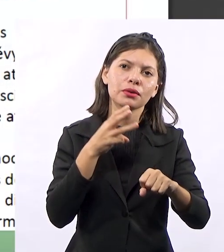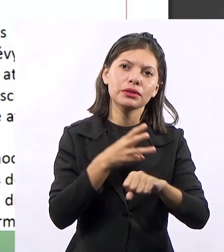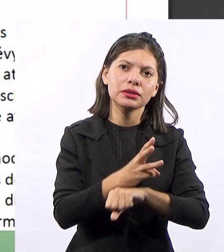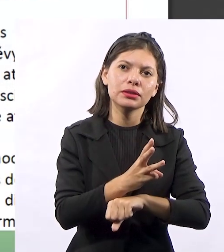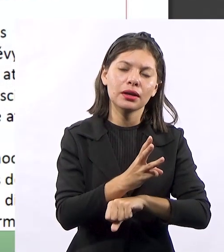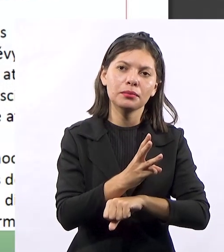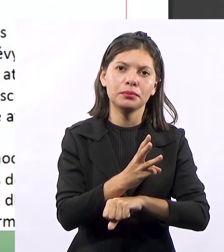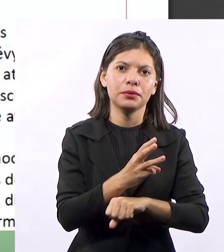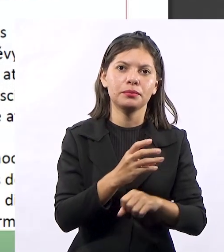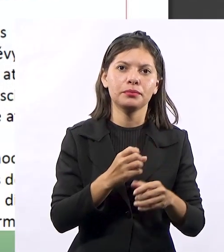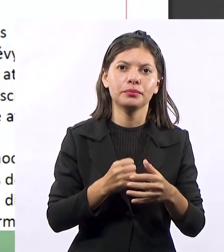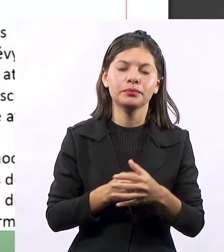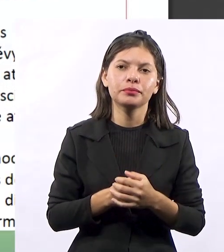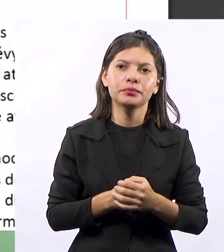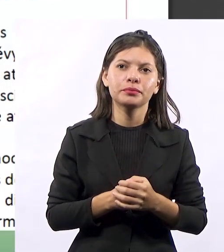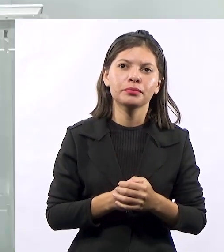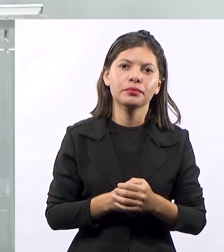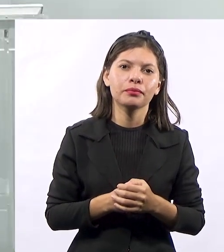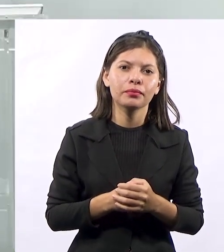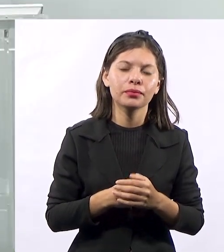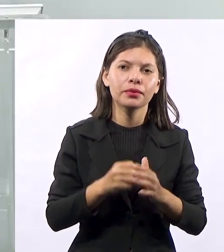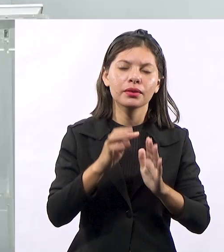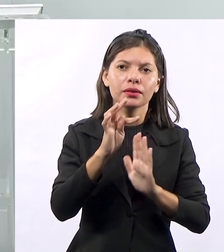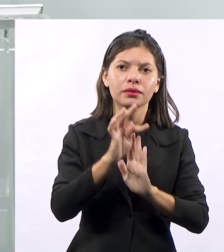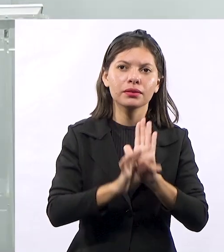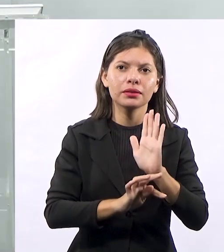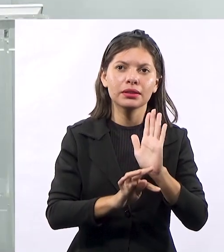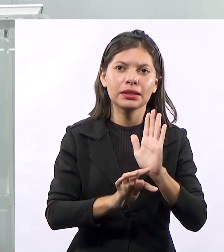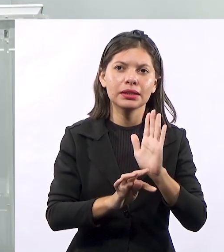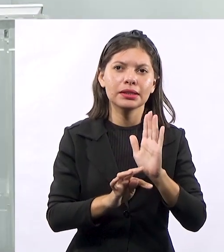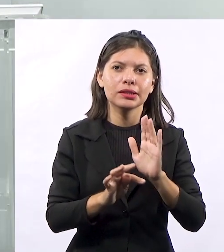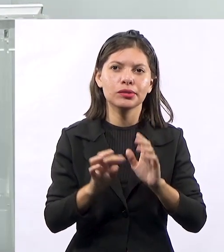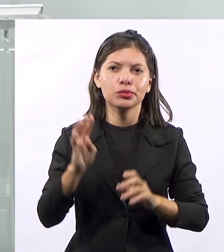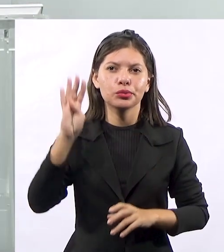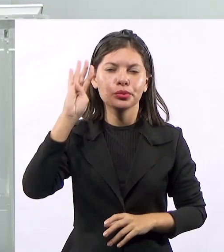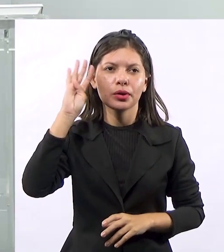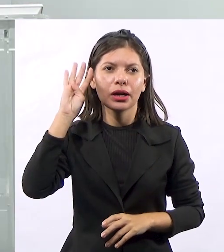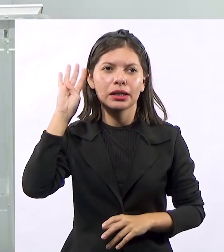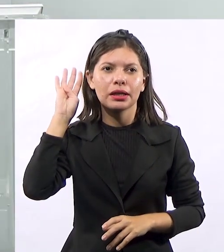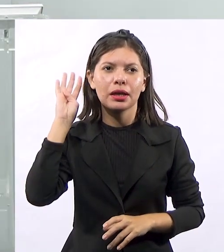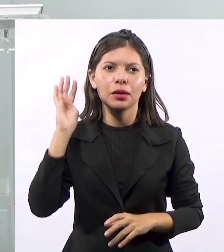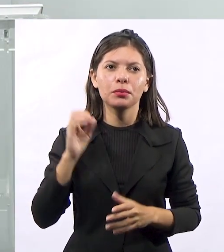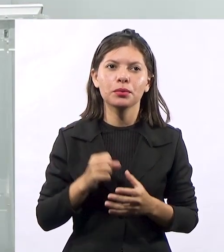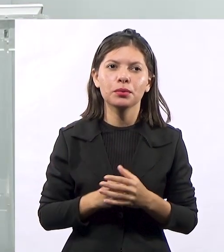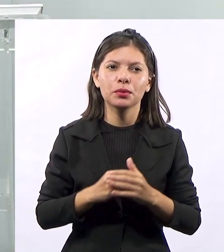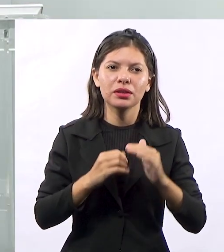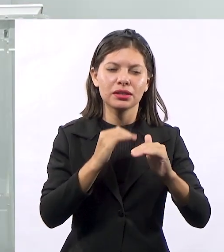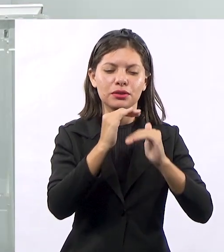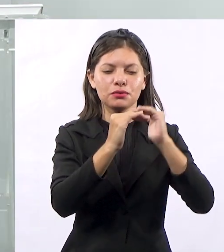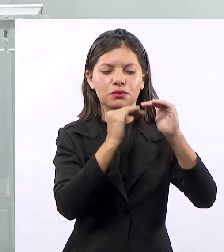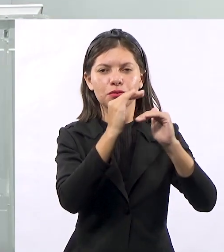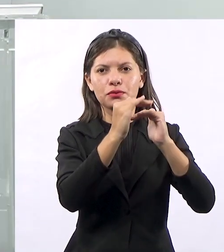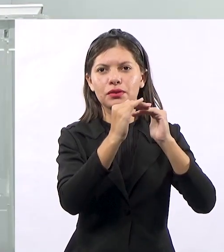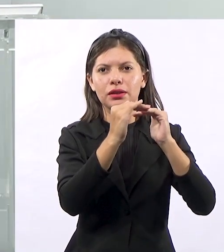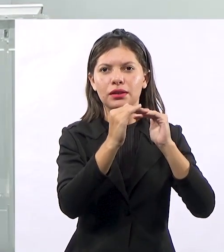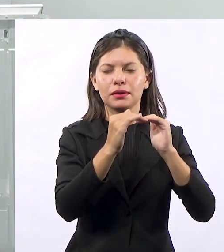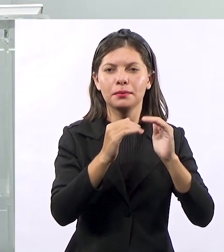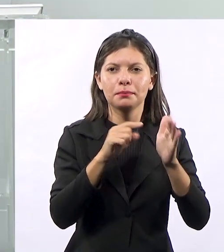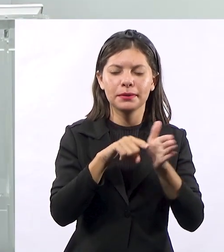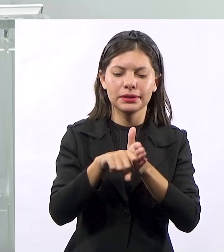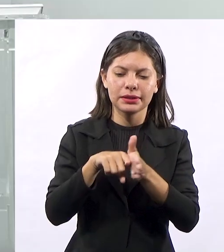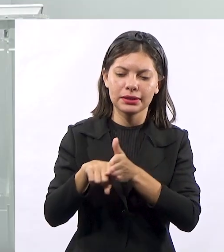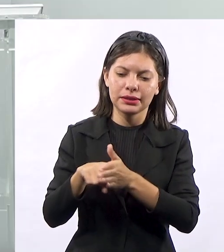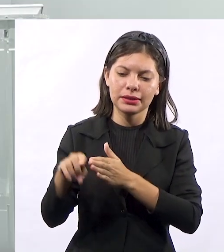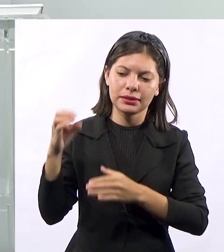aplicar o WhatsApp. E se for num texto acadêmico, mesmo eu não tendo que desenvolver uma